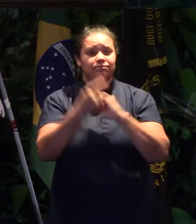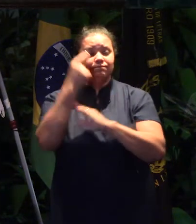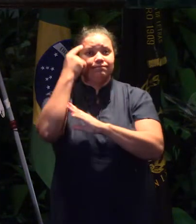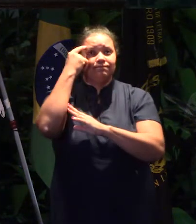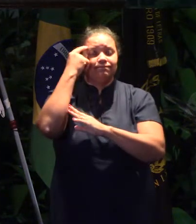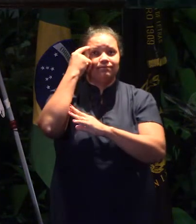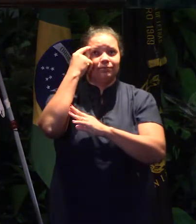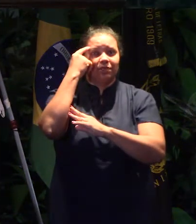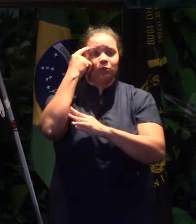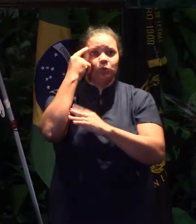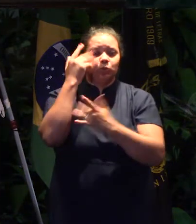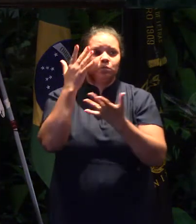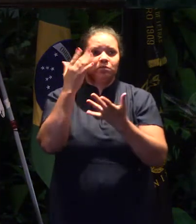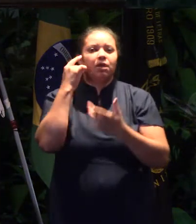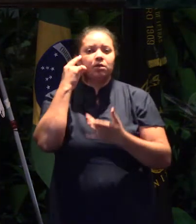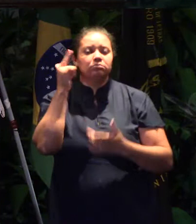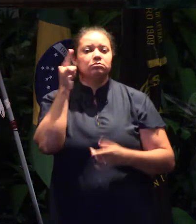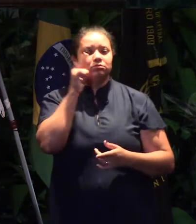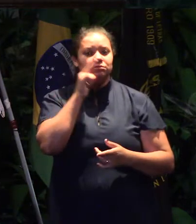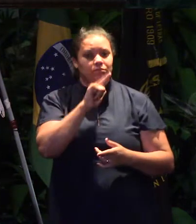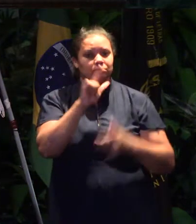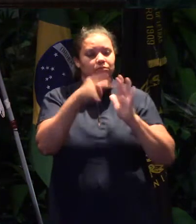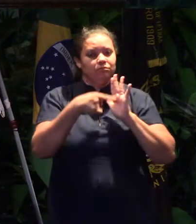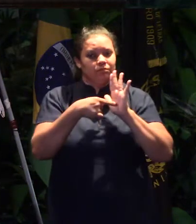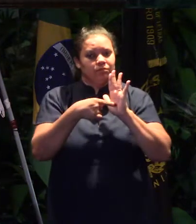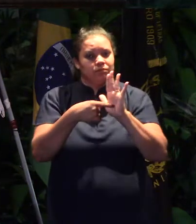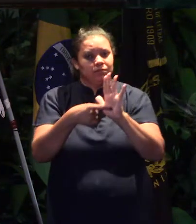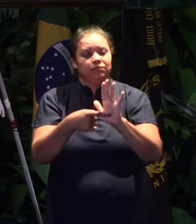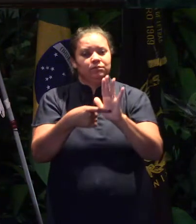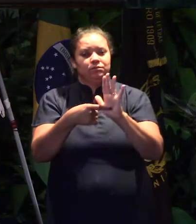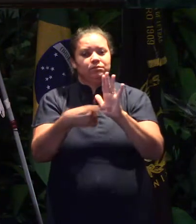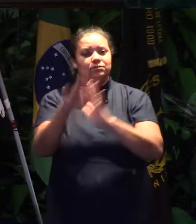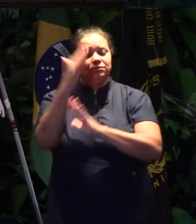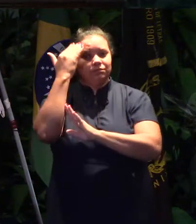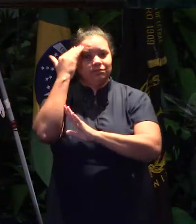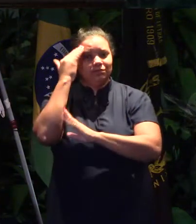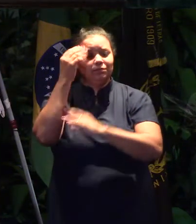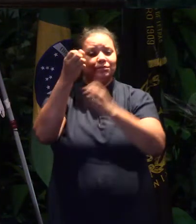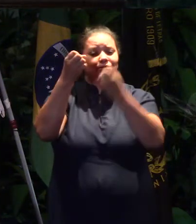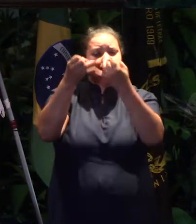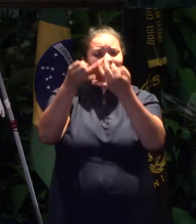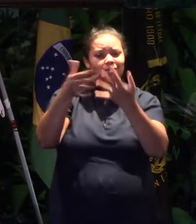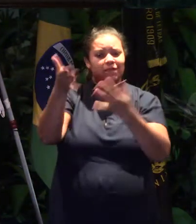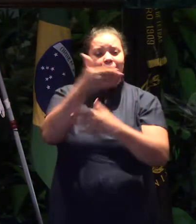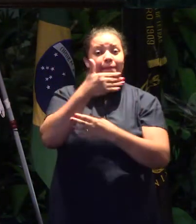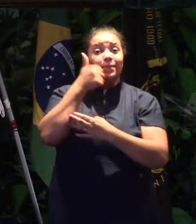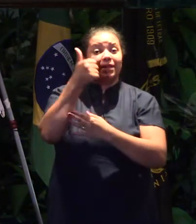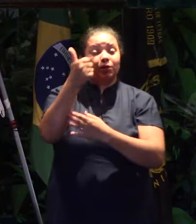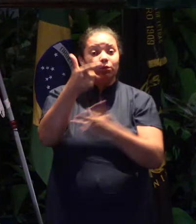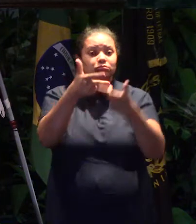consigo oferecer um recado melhor para vocês, falar melhor das coisas que eu gostaria.